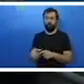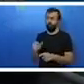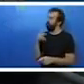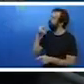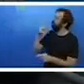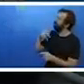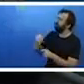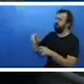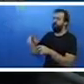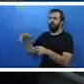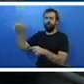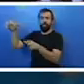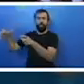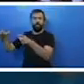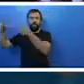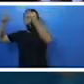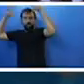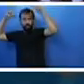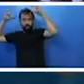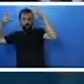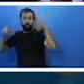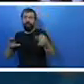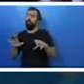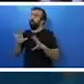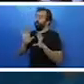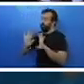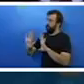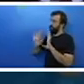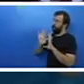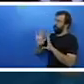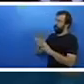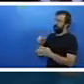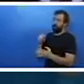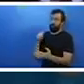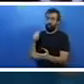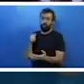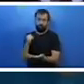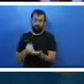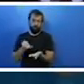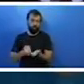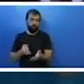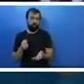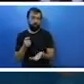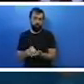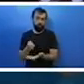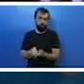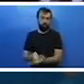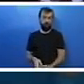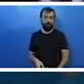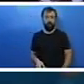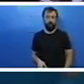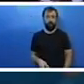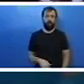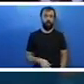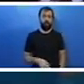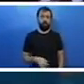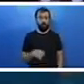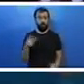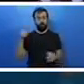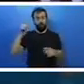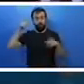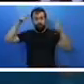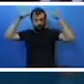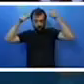derrama. O povo já tá dando um piti lá. Com razão, né, quarto ano? Aí o rei começou a